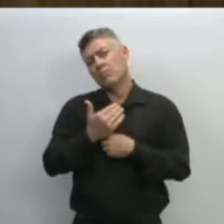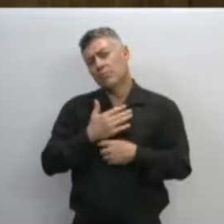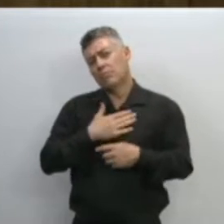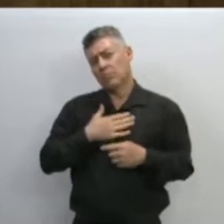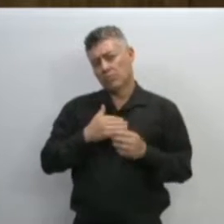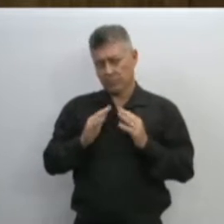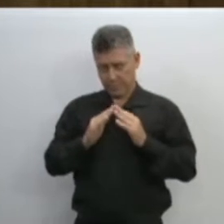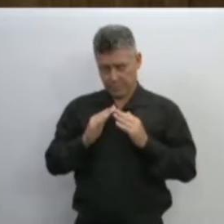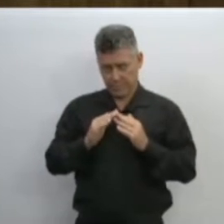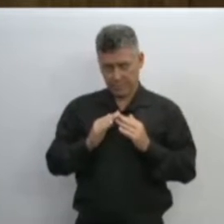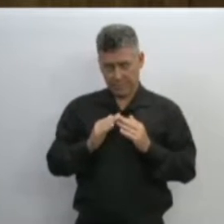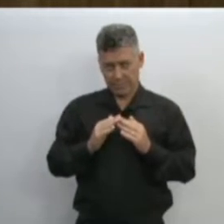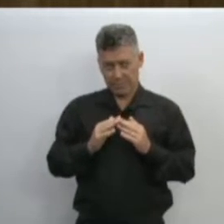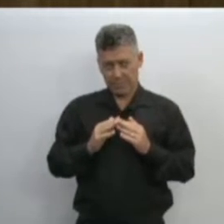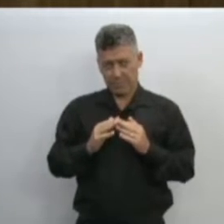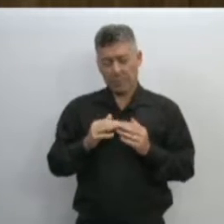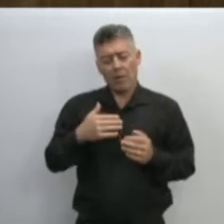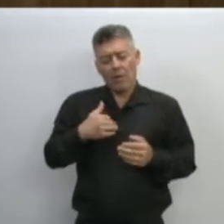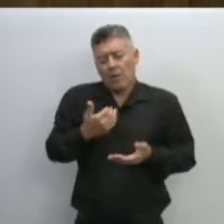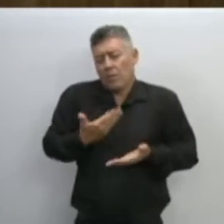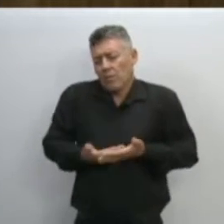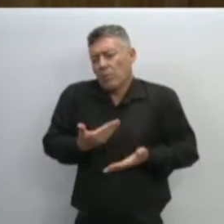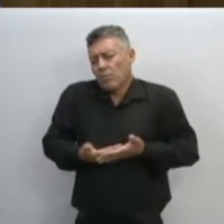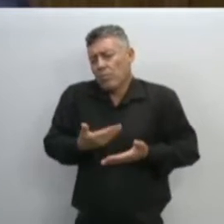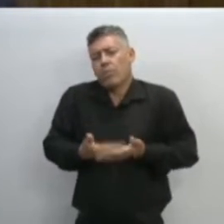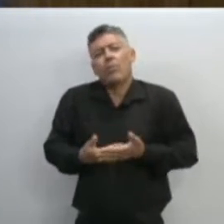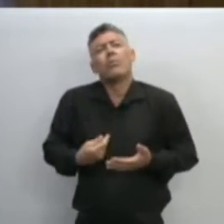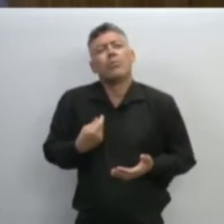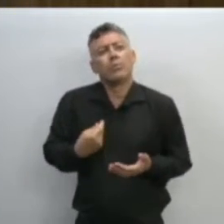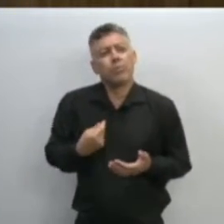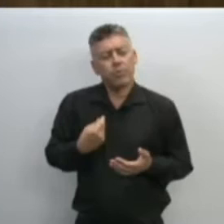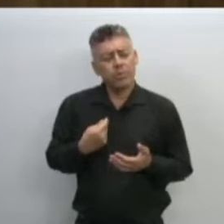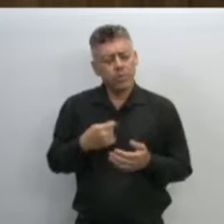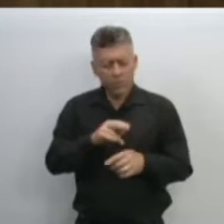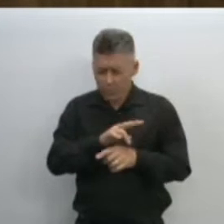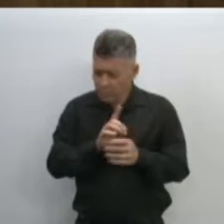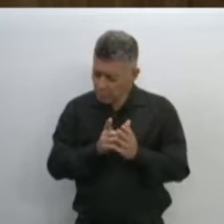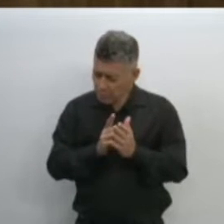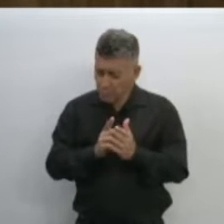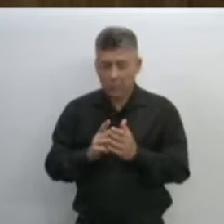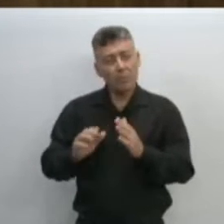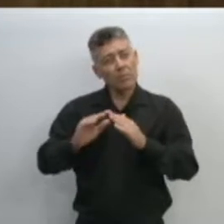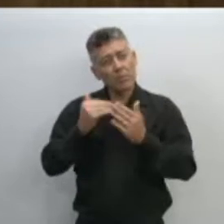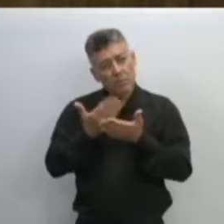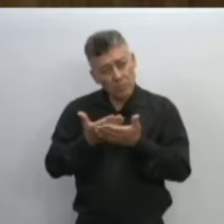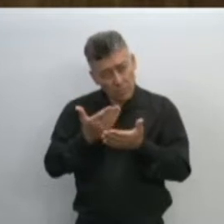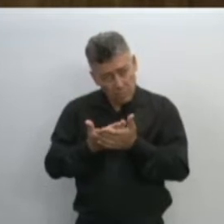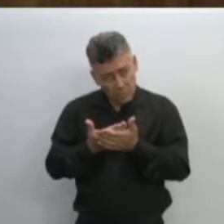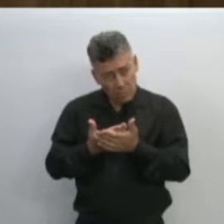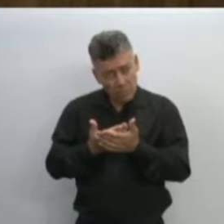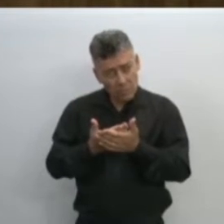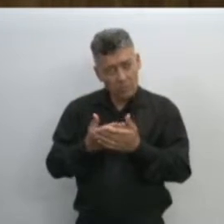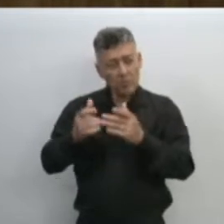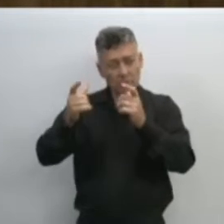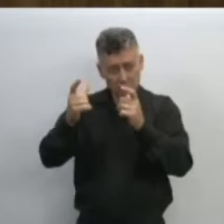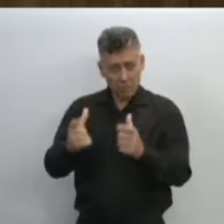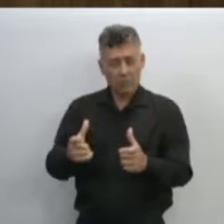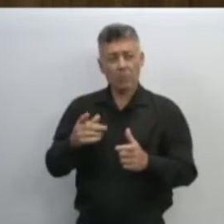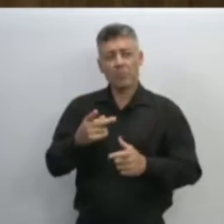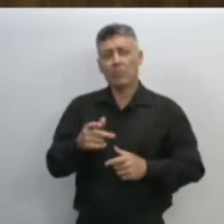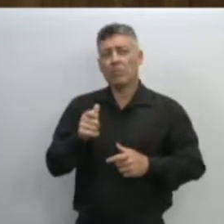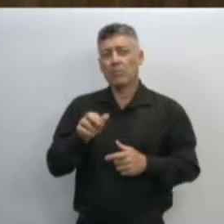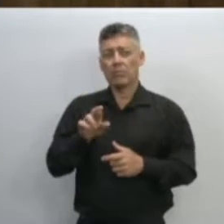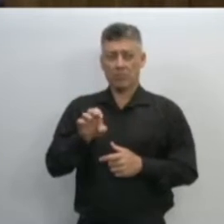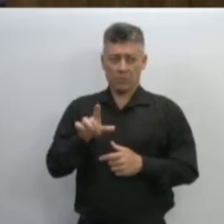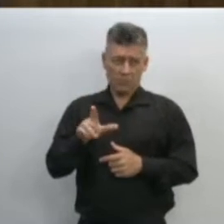casa. E eu estudei praticamente a minha vida toda no Alecrim, que foi na escola estadual Instituto Ari Parreiras. Então